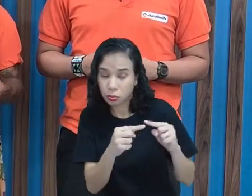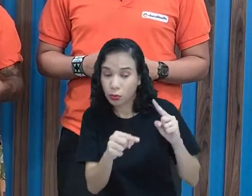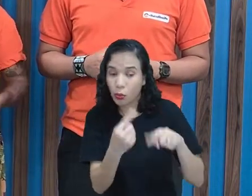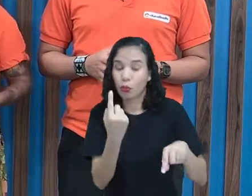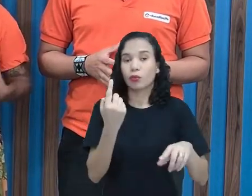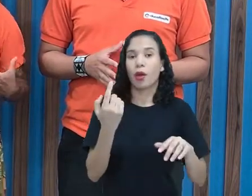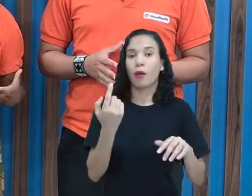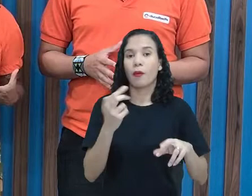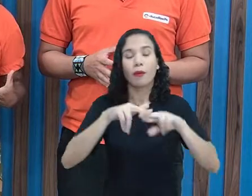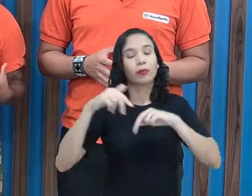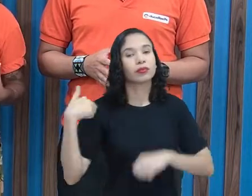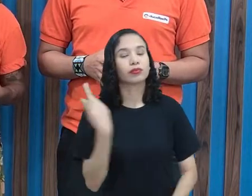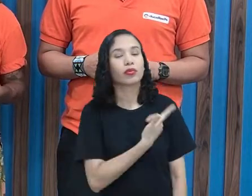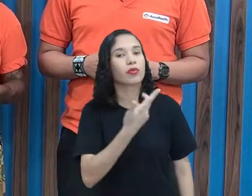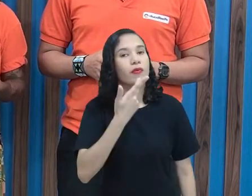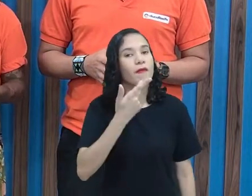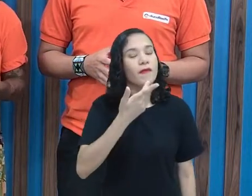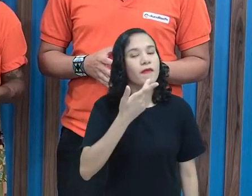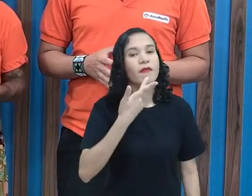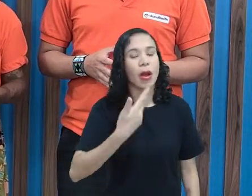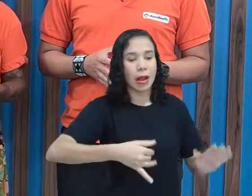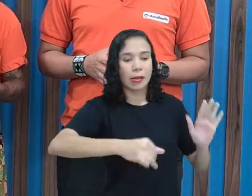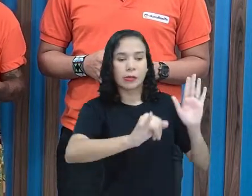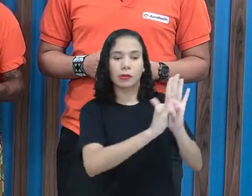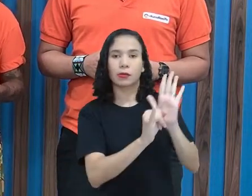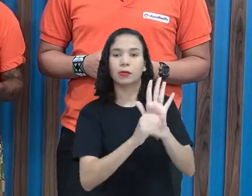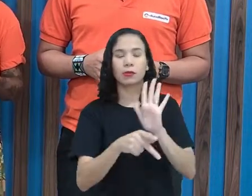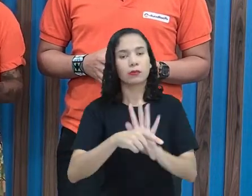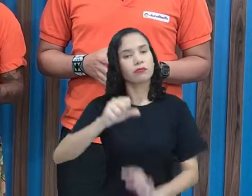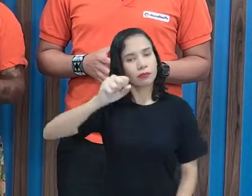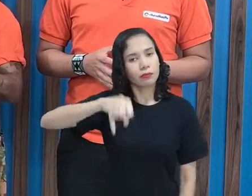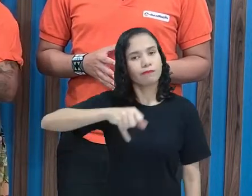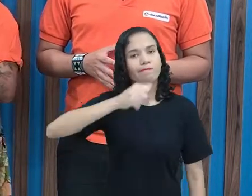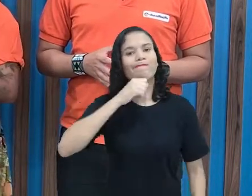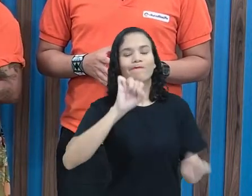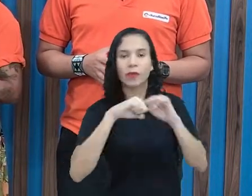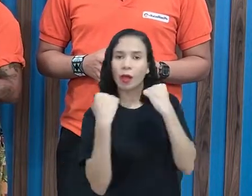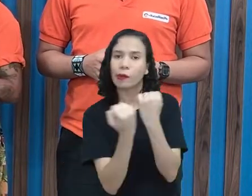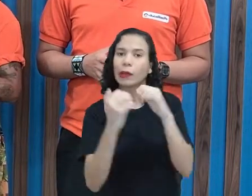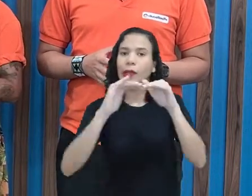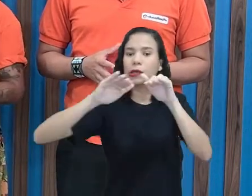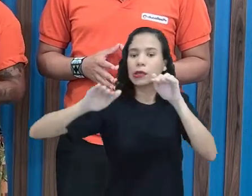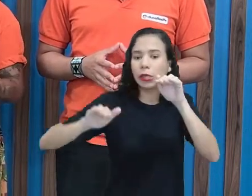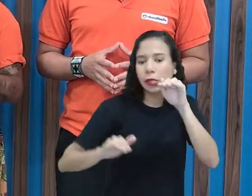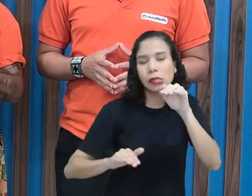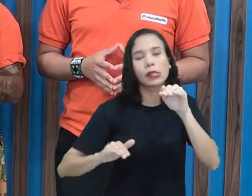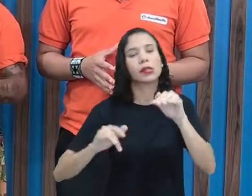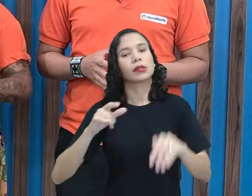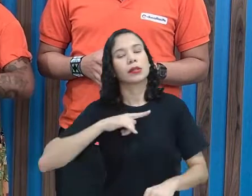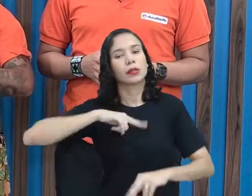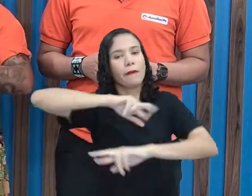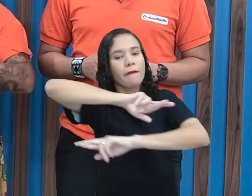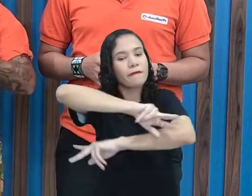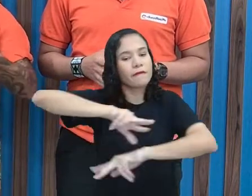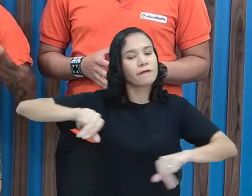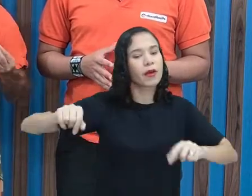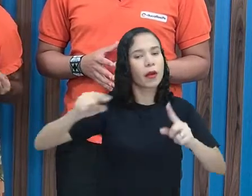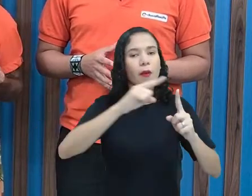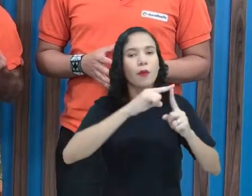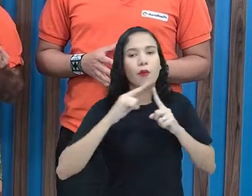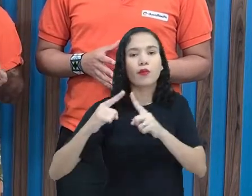isso que a gente falar identidade é falar que a gente está, sim, numa sociedade ainda muito desigual e que existem vários tipos